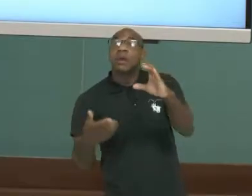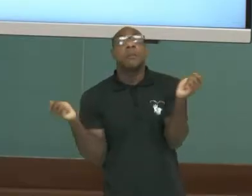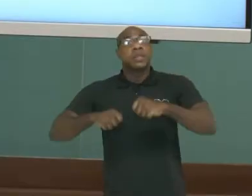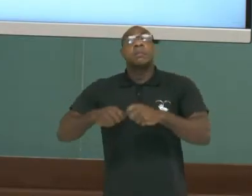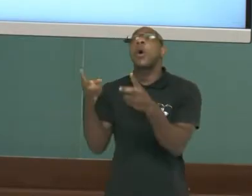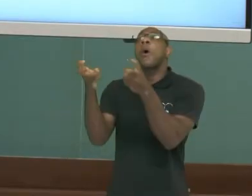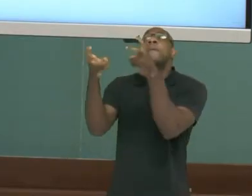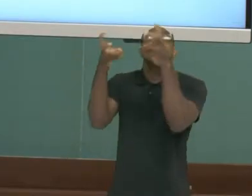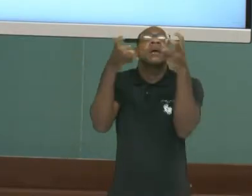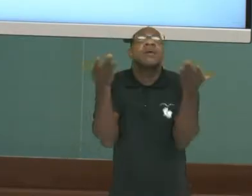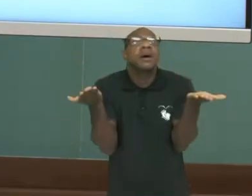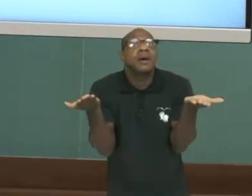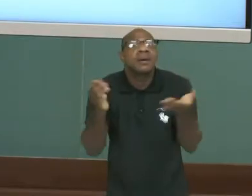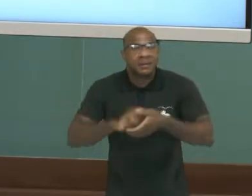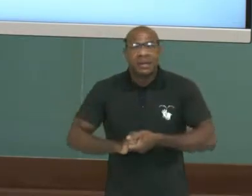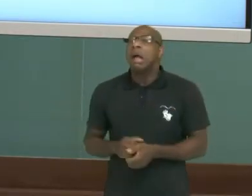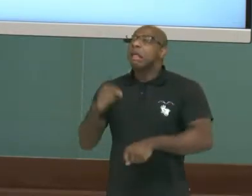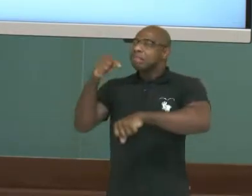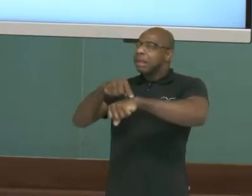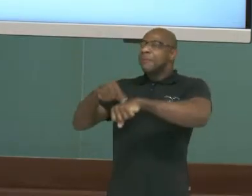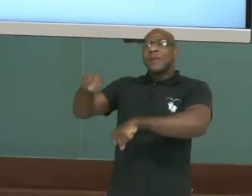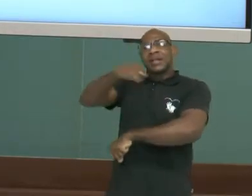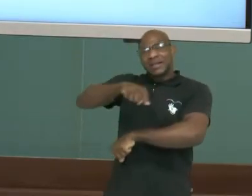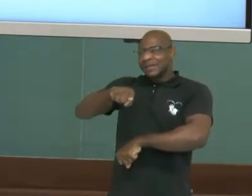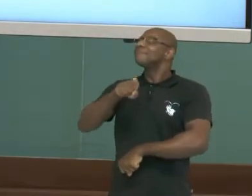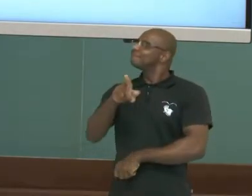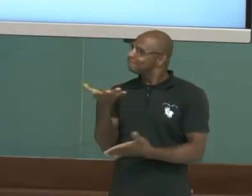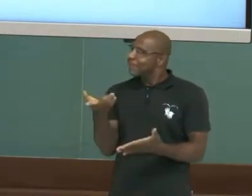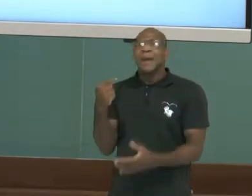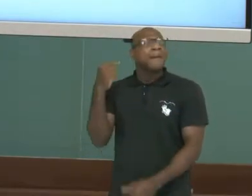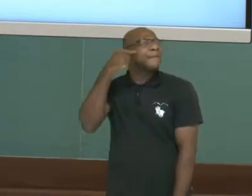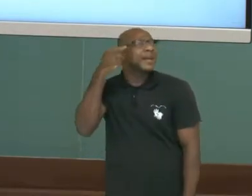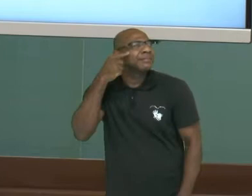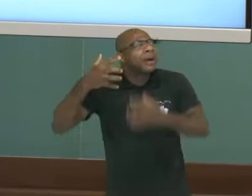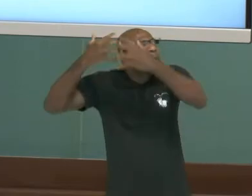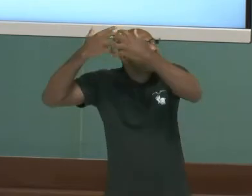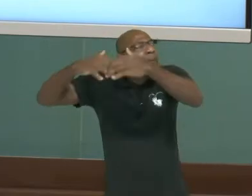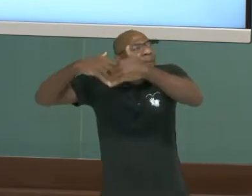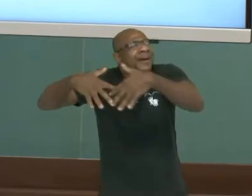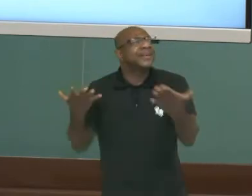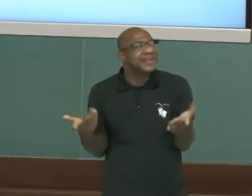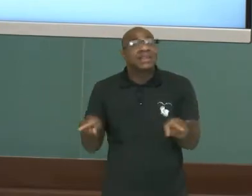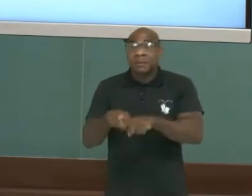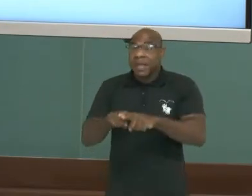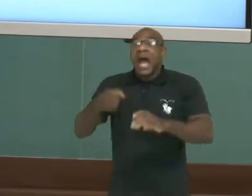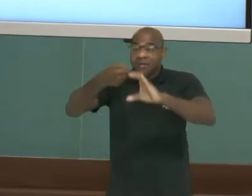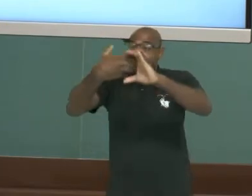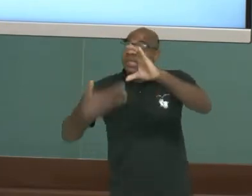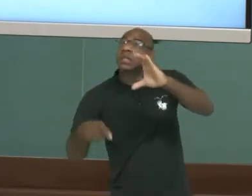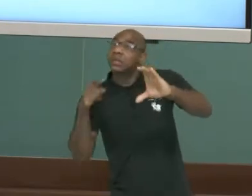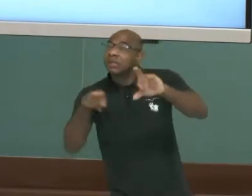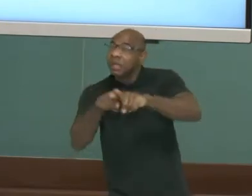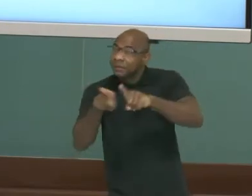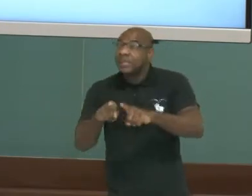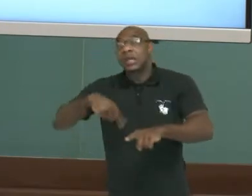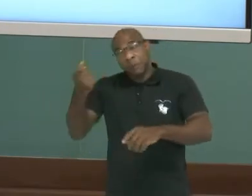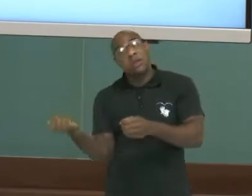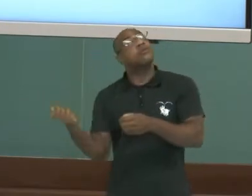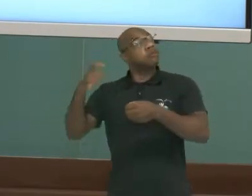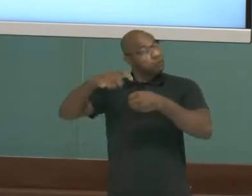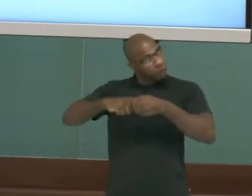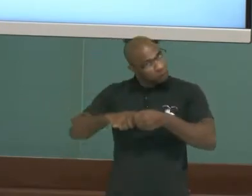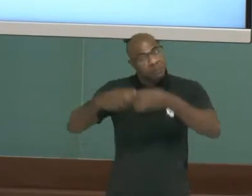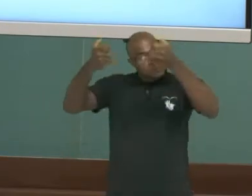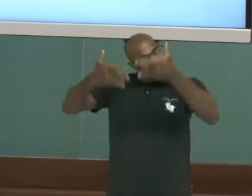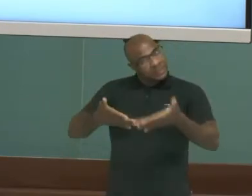nos pássaros? Tá, eu vou dar um tempinho para você pensar sobre essas características e a gente já volta para